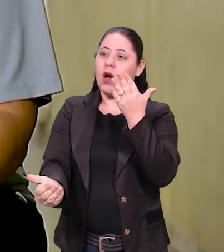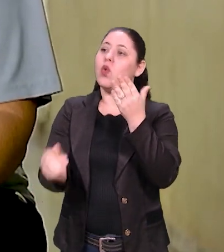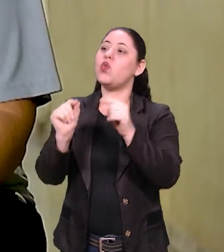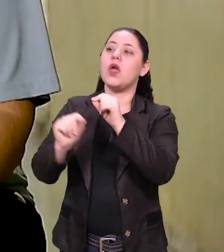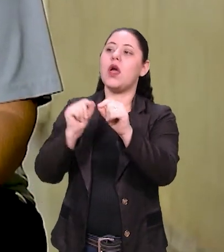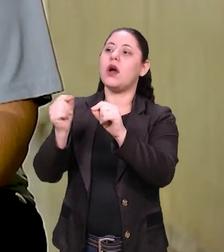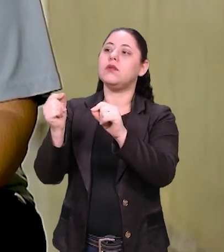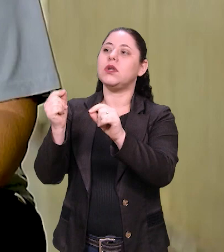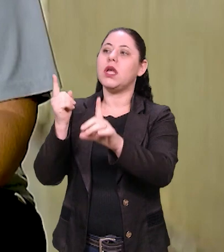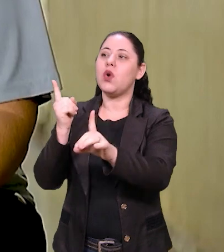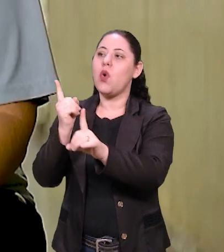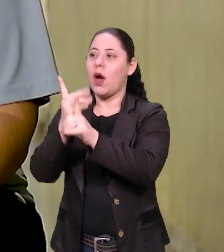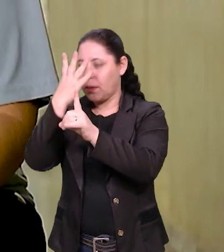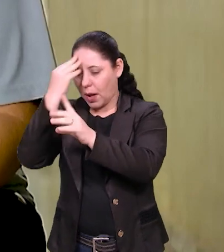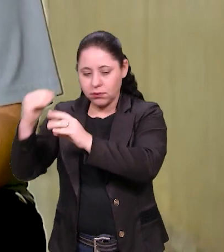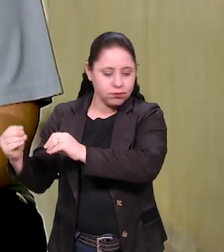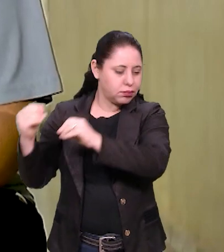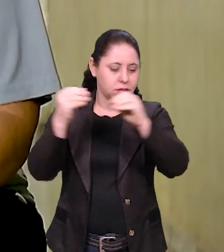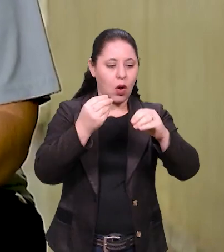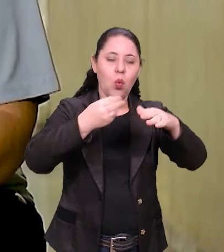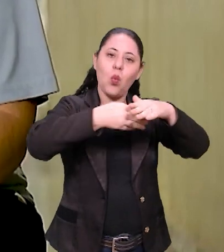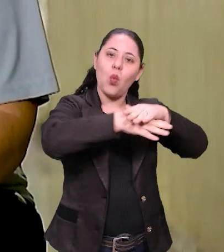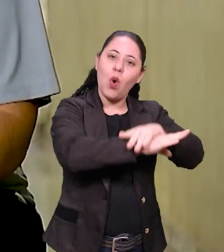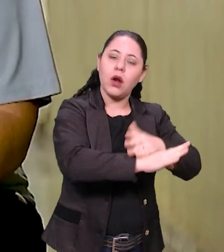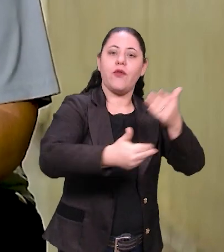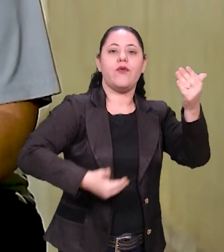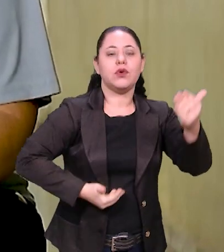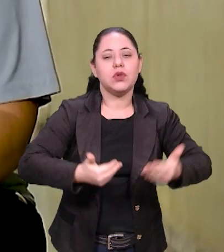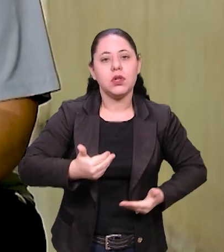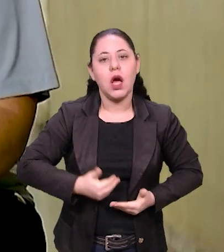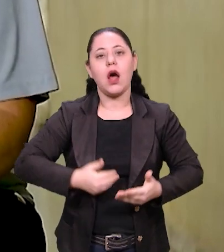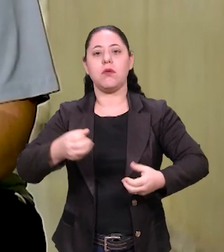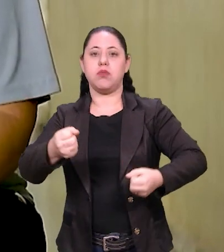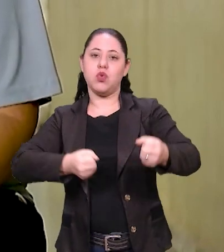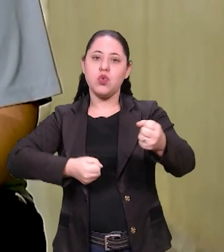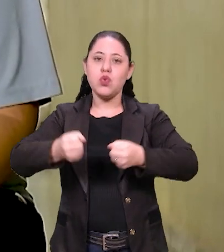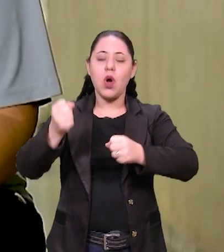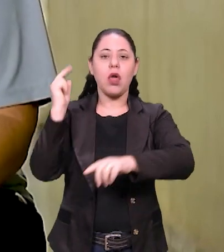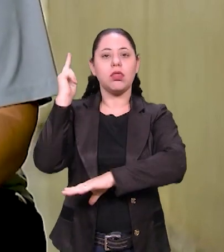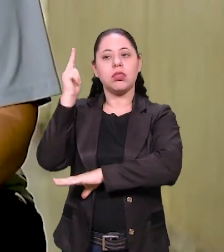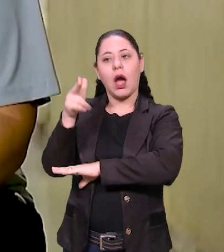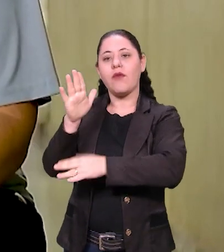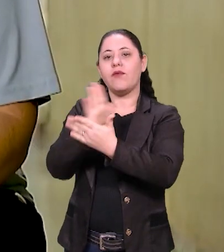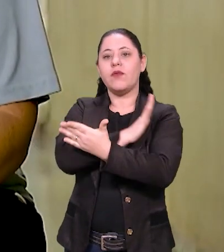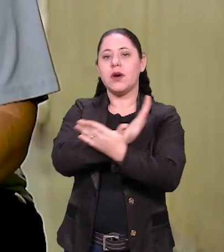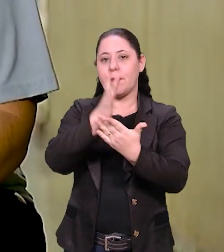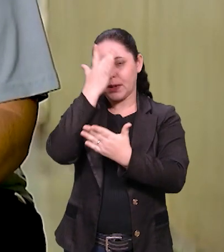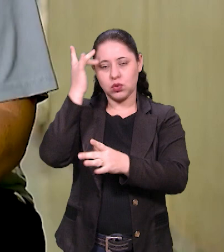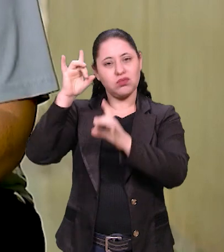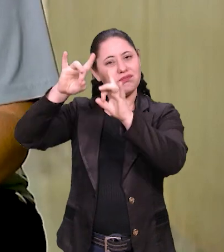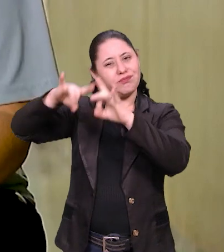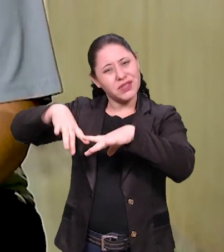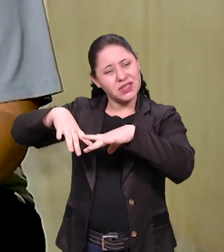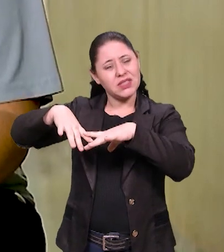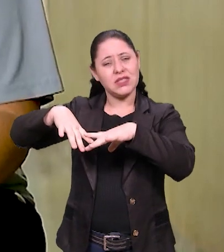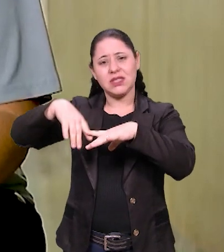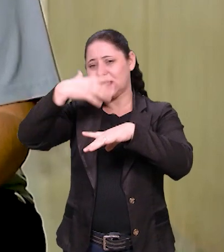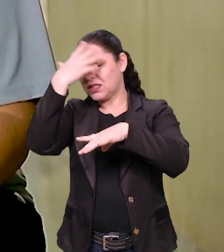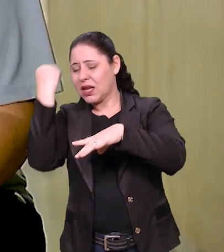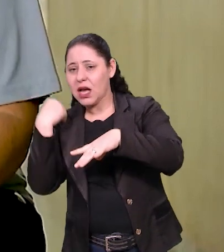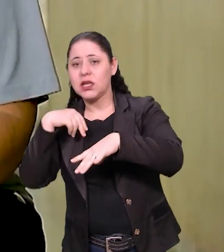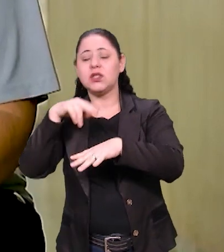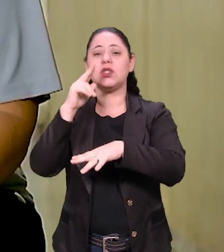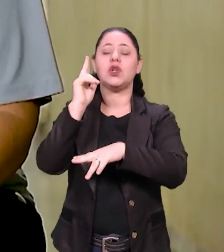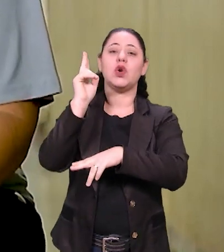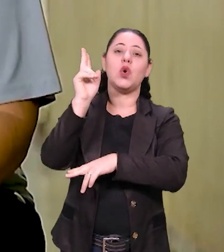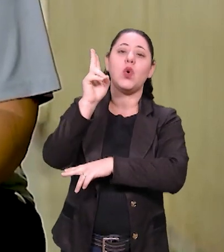cá. Usuário que acha atrás, funcionário que acha atrás, motorista de táxi que alguém esquece lá atrás, pessoal do